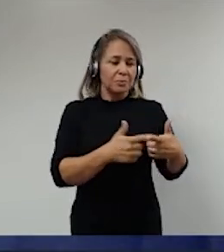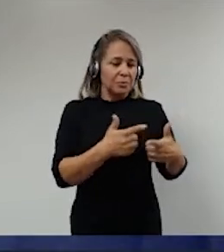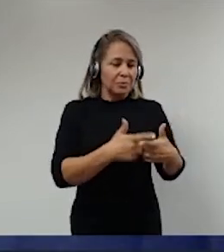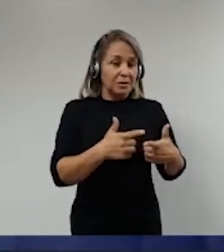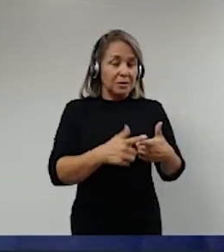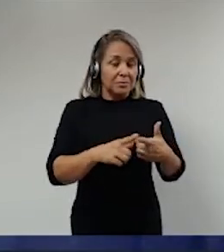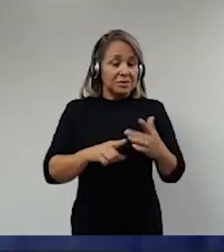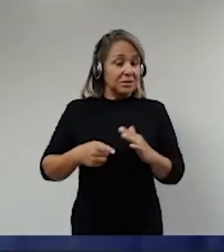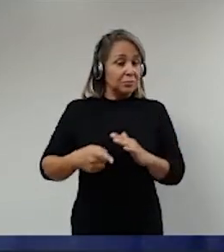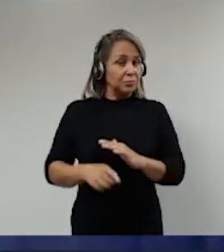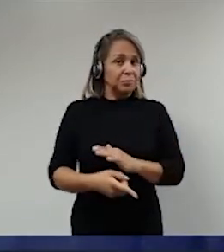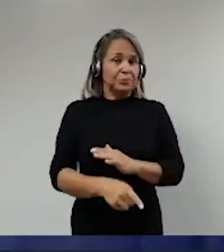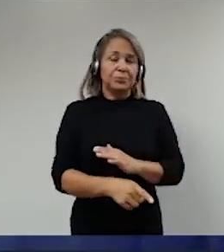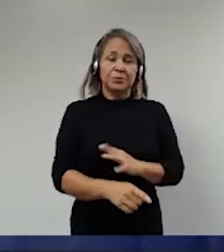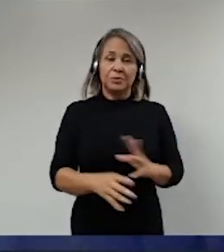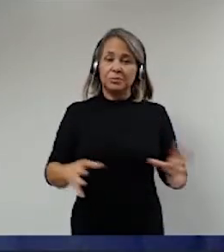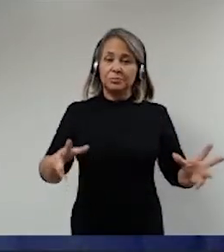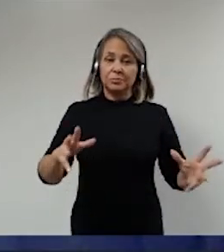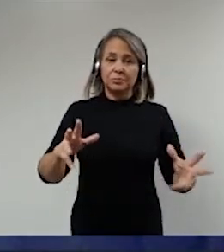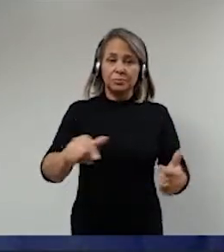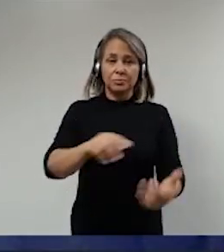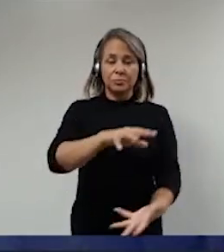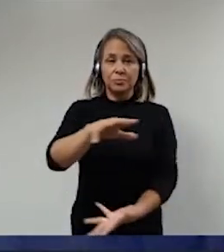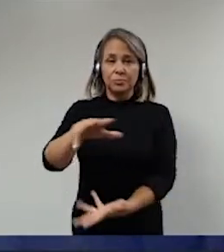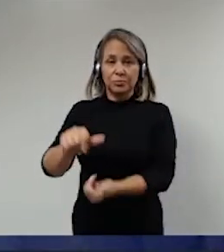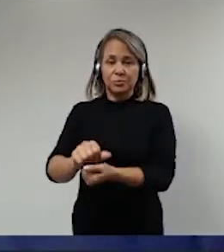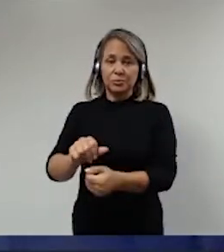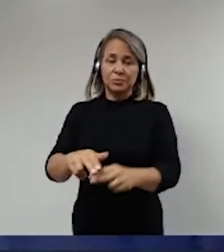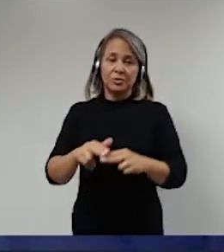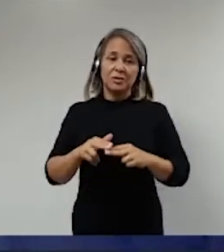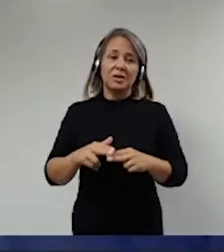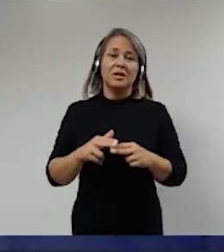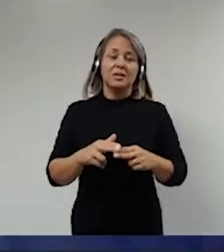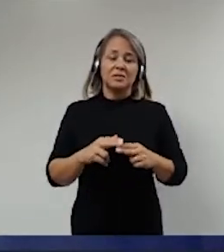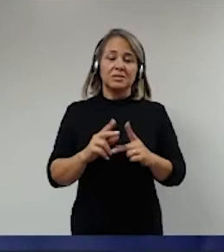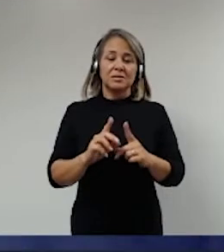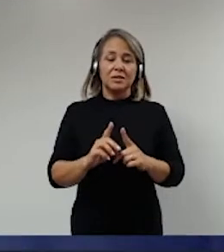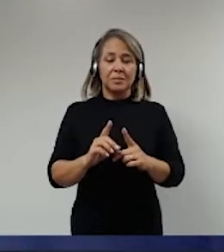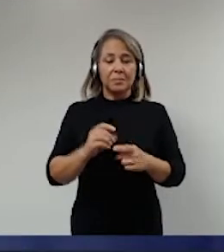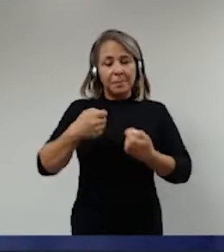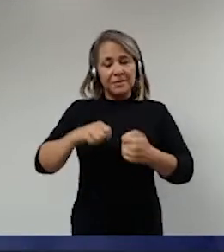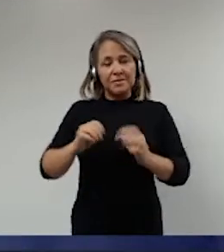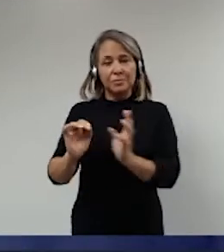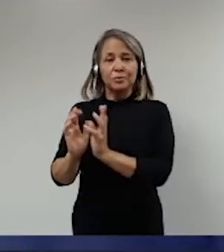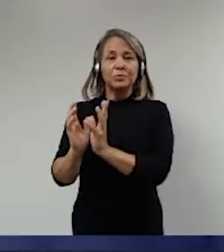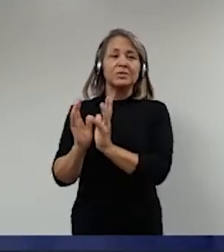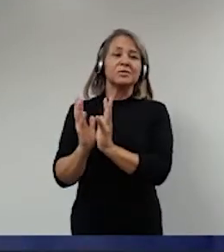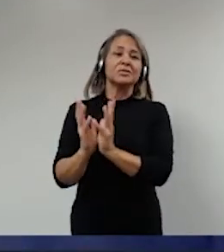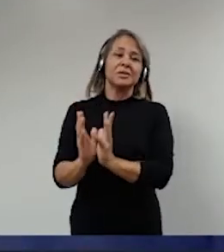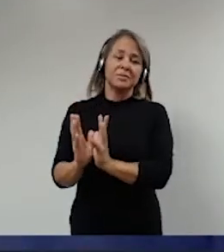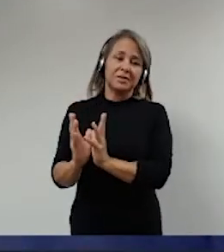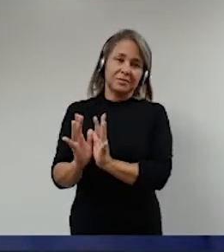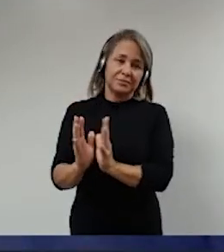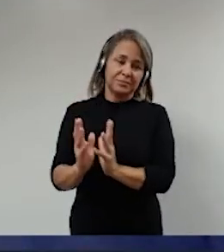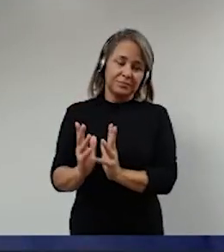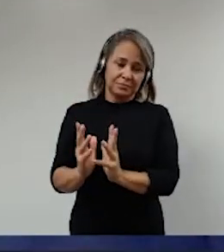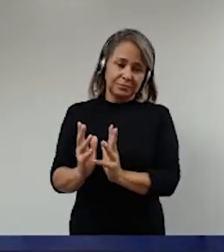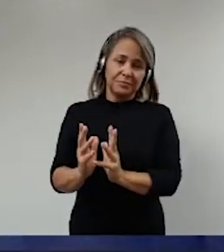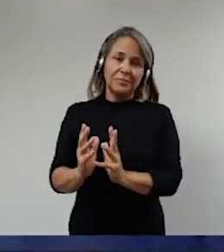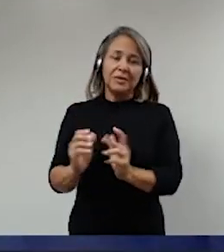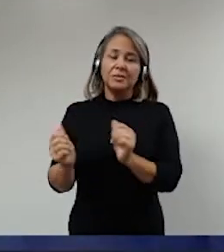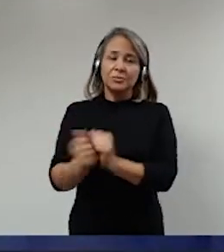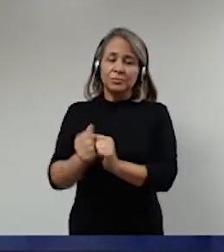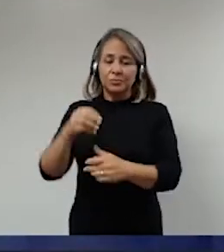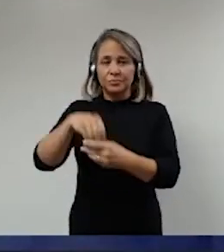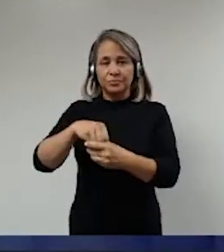grave em todo o mundo por conta da necessidade do isolamento, né? E o reflexo disso, primeiro,